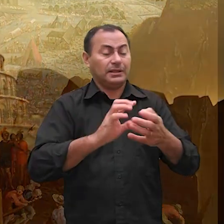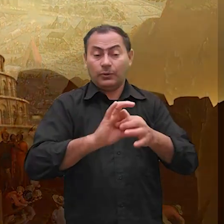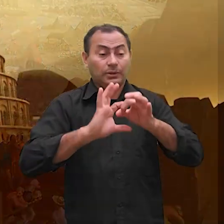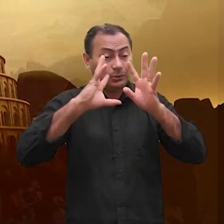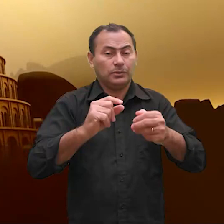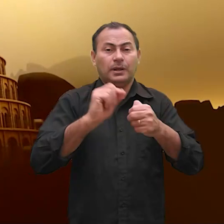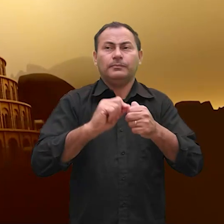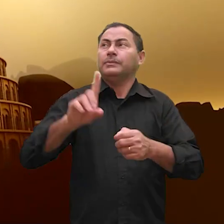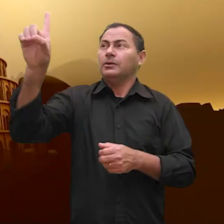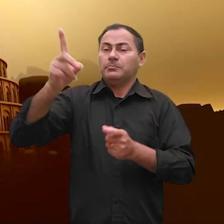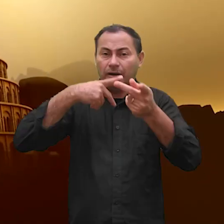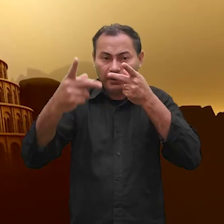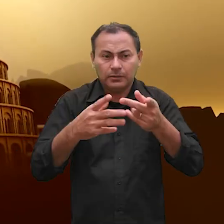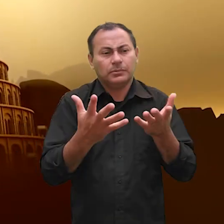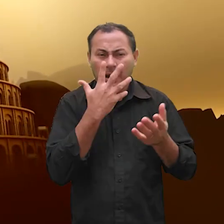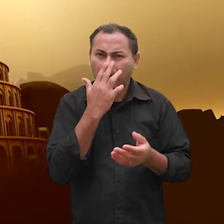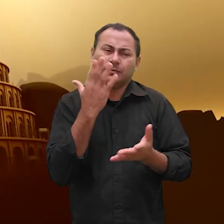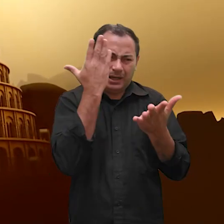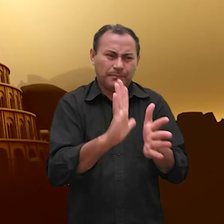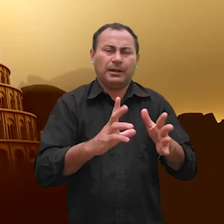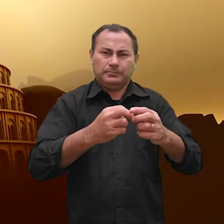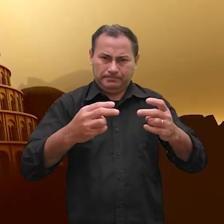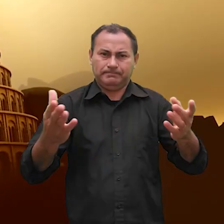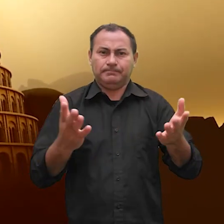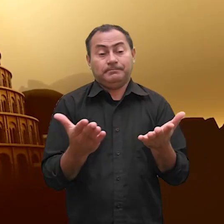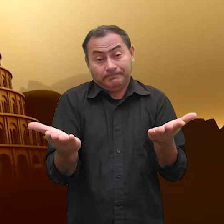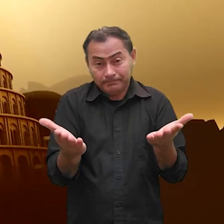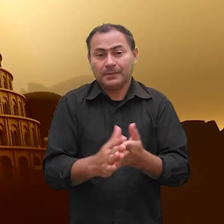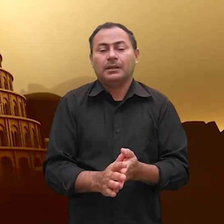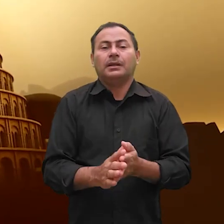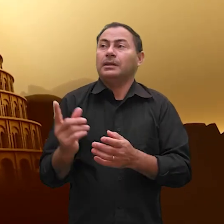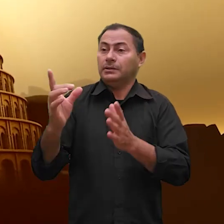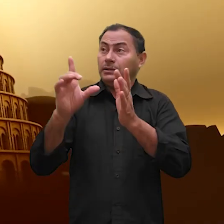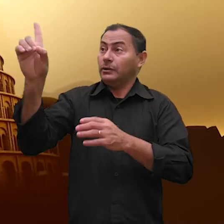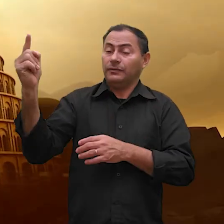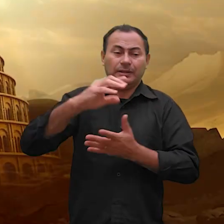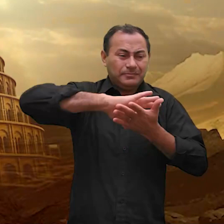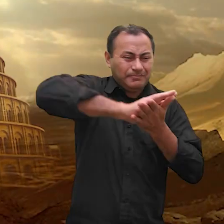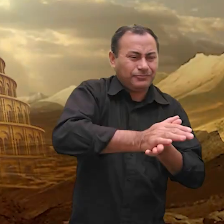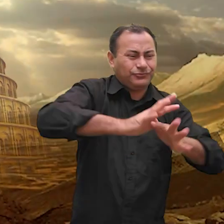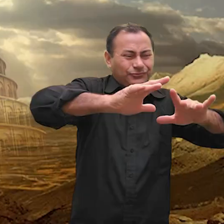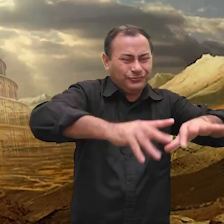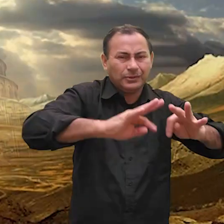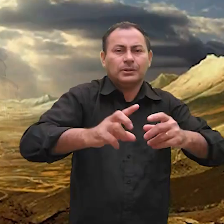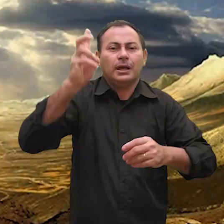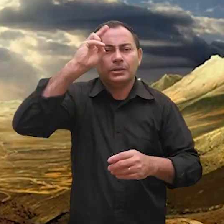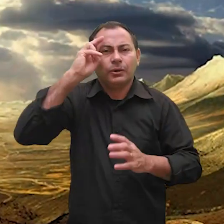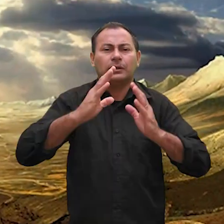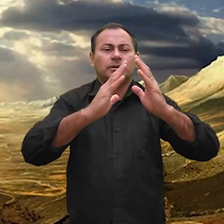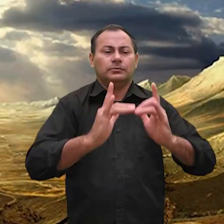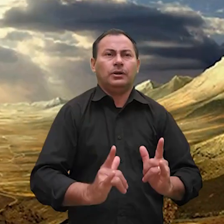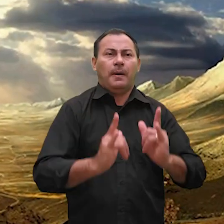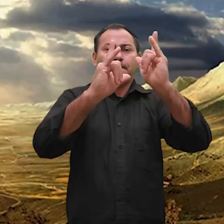possam realizar. Então Deus disse: acho que vou acabar com isso. Então ele desce e destrói tudo. na história